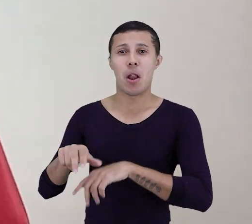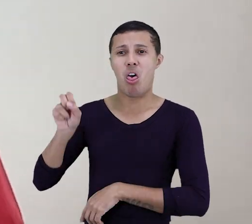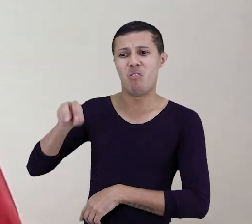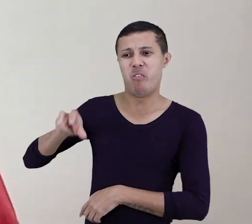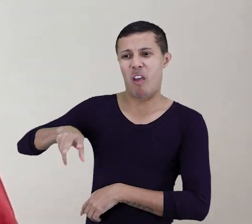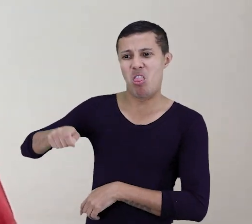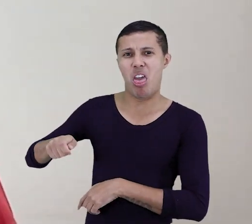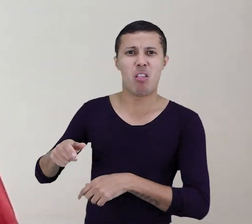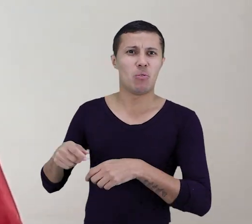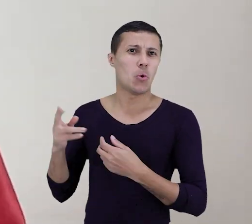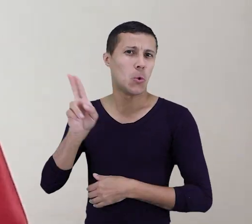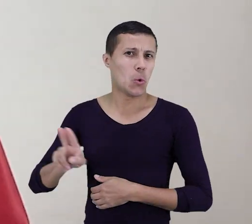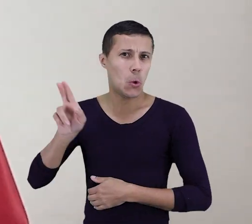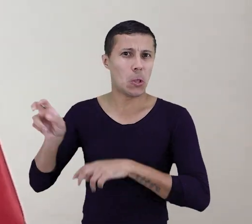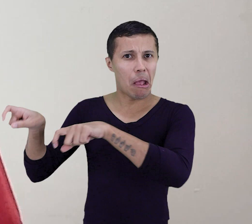né?